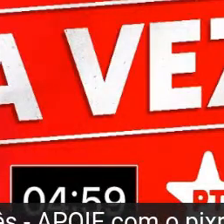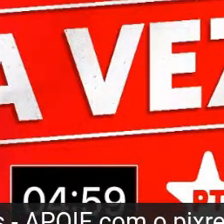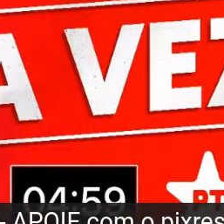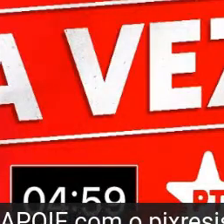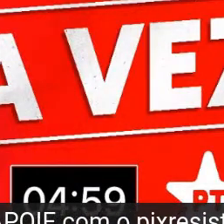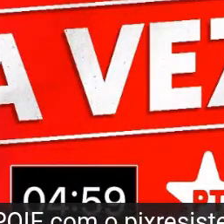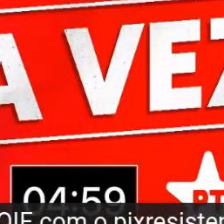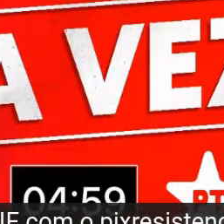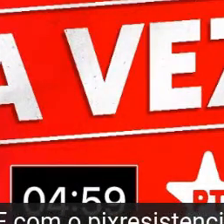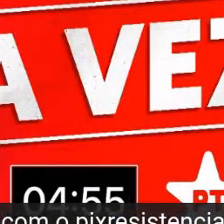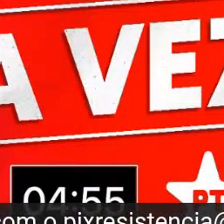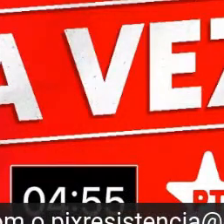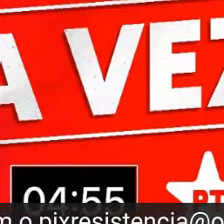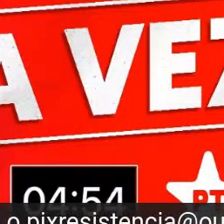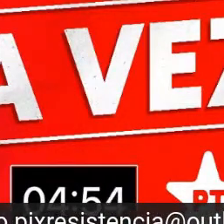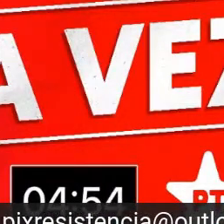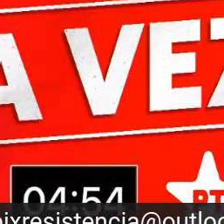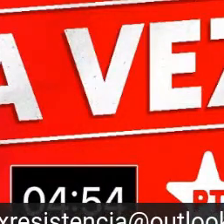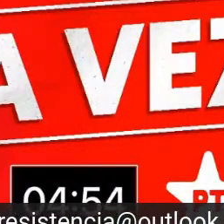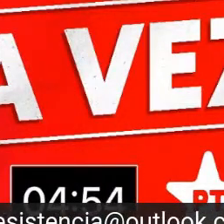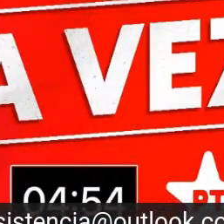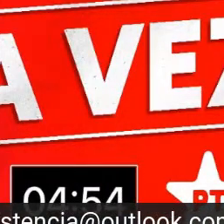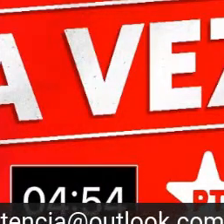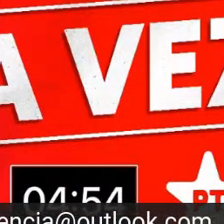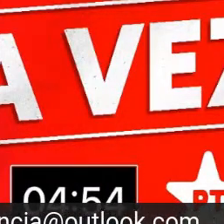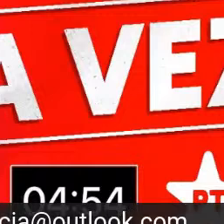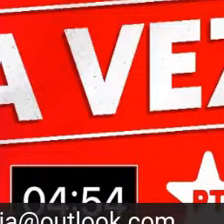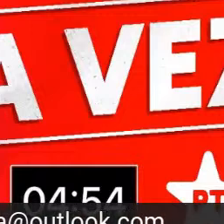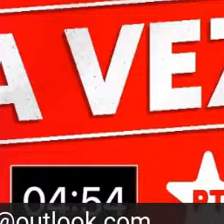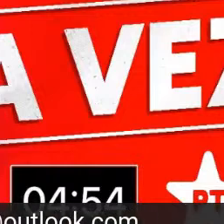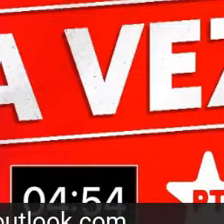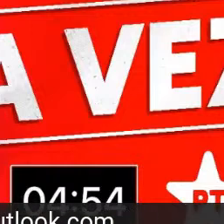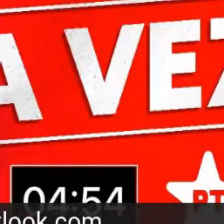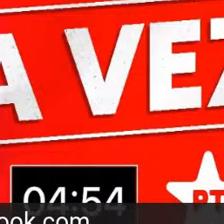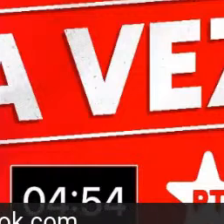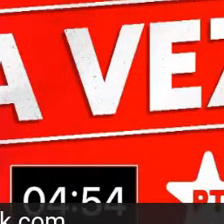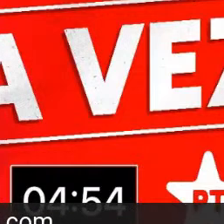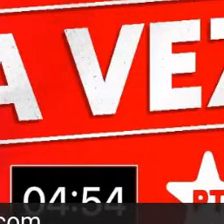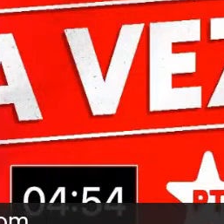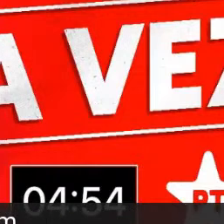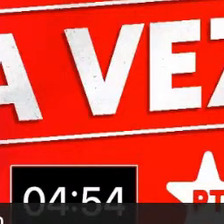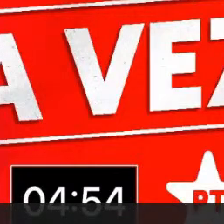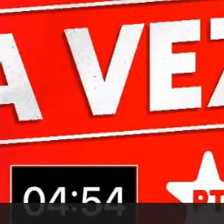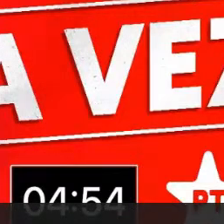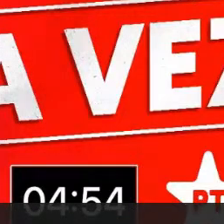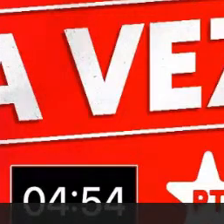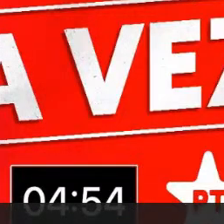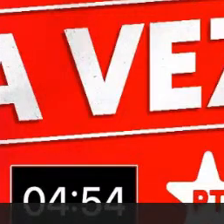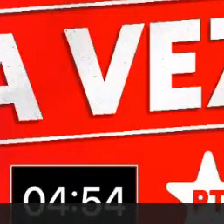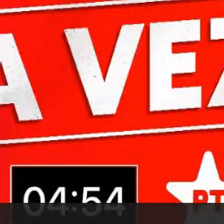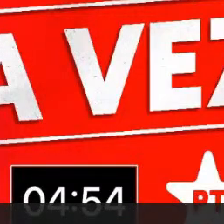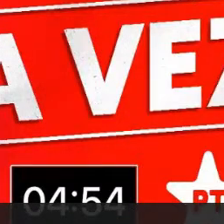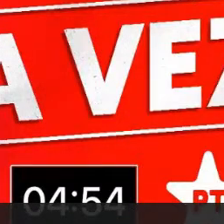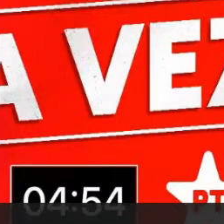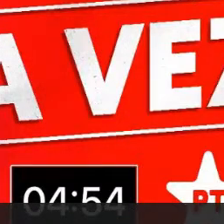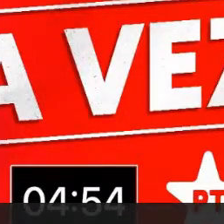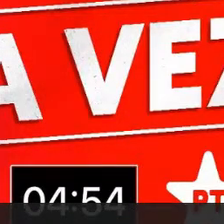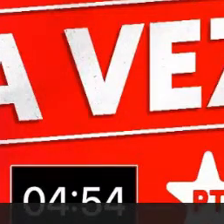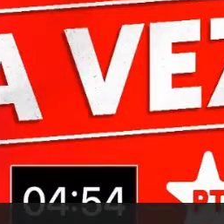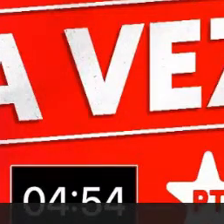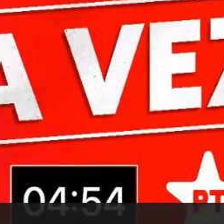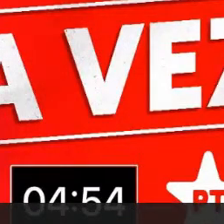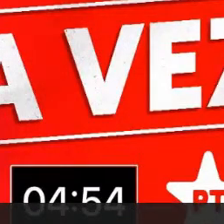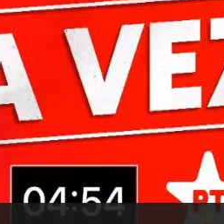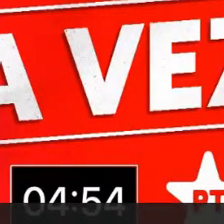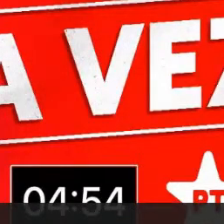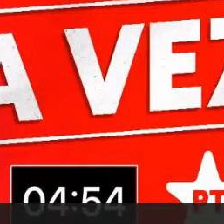Lula fez nosso povo crescer, quem depende de você é o PP. E a esperança já vai renascer, quem